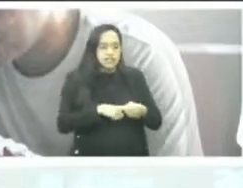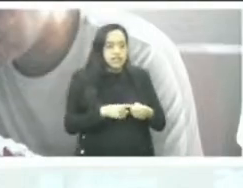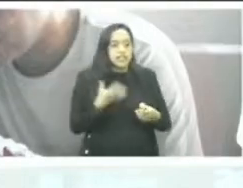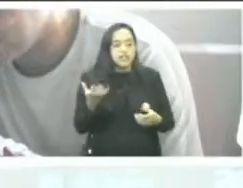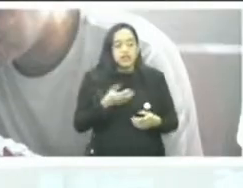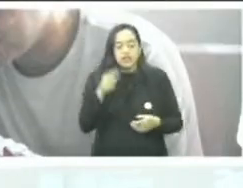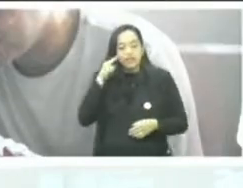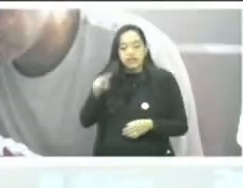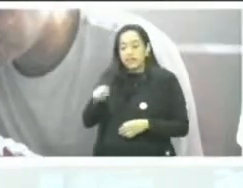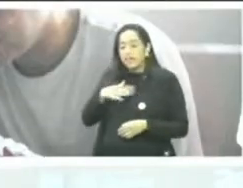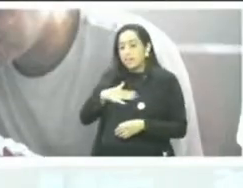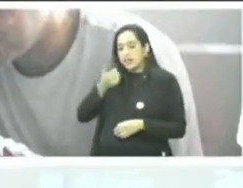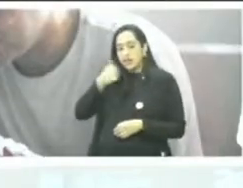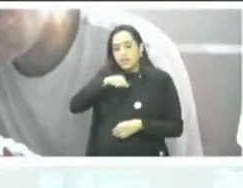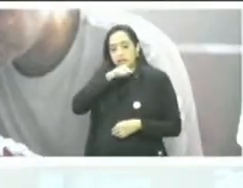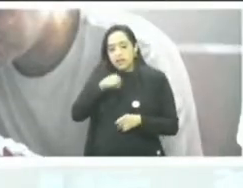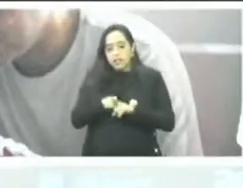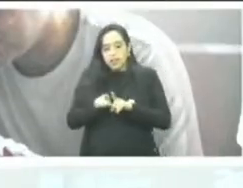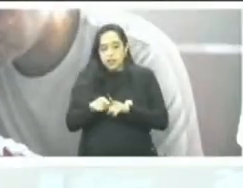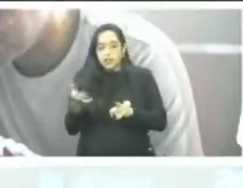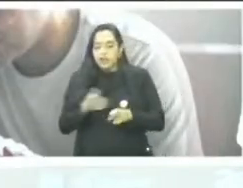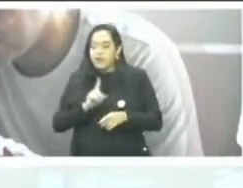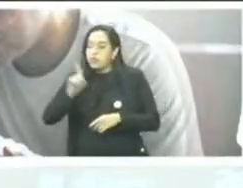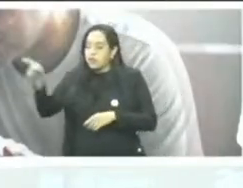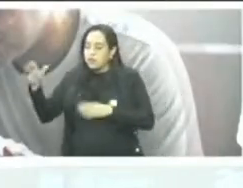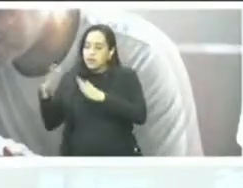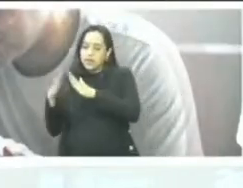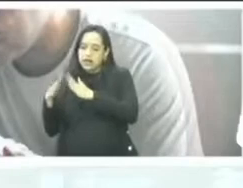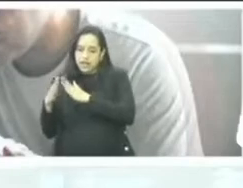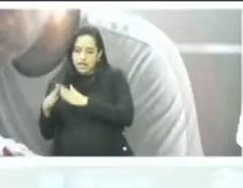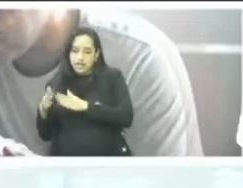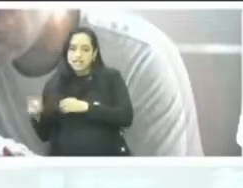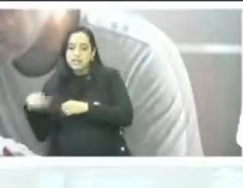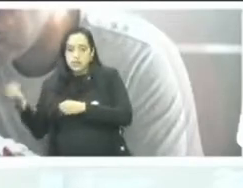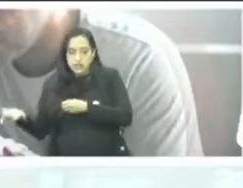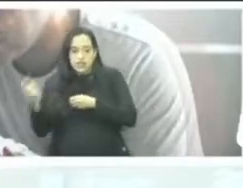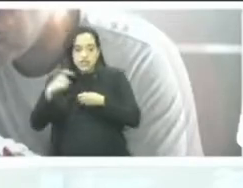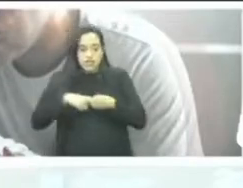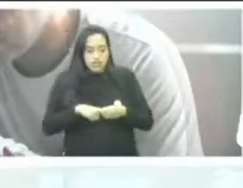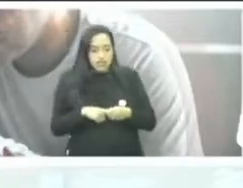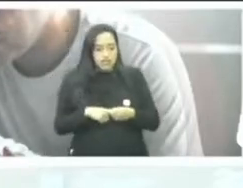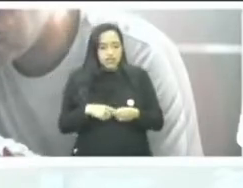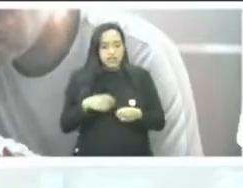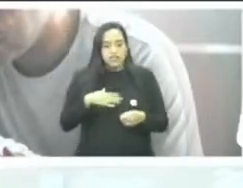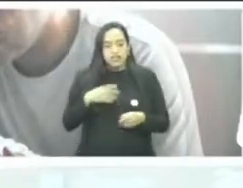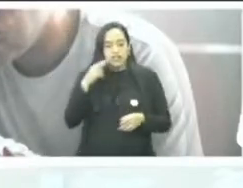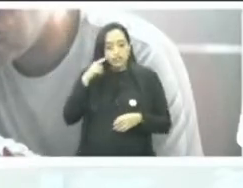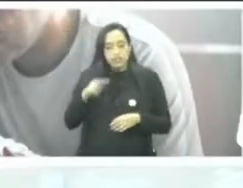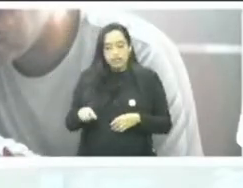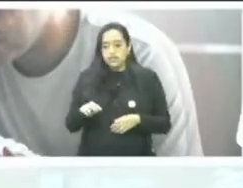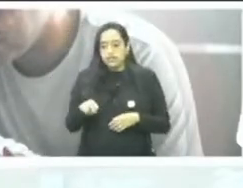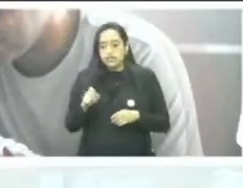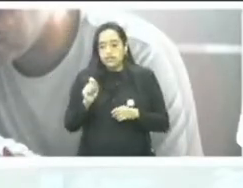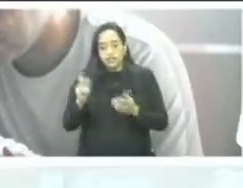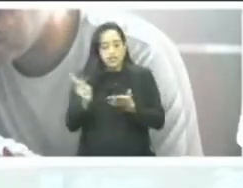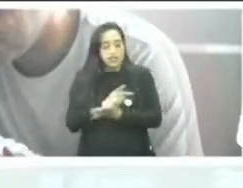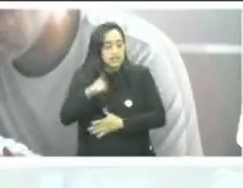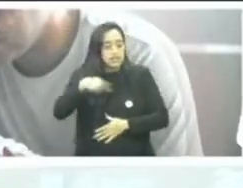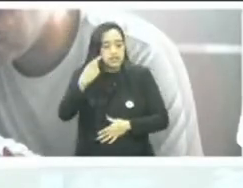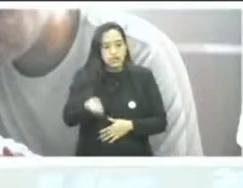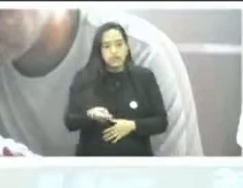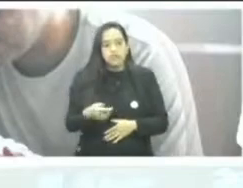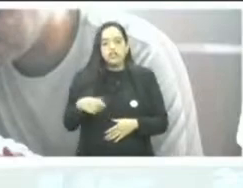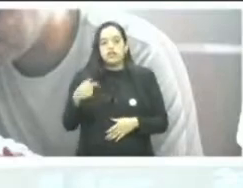eu falei, eu quero ir para casa e voltar, eu preciso do abraço dela. E eu vejo o que eu faço nos outros dias. E eu ia diariamente